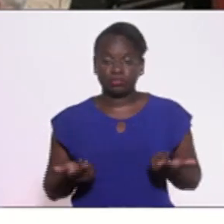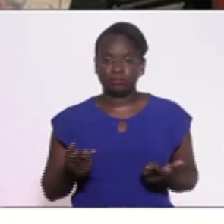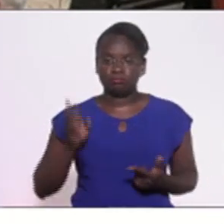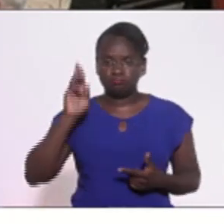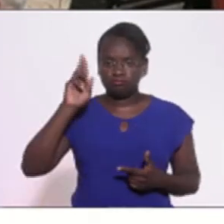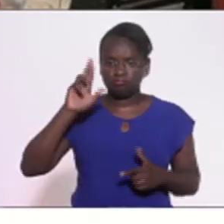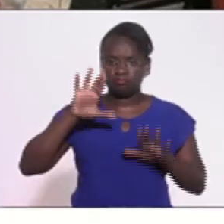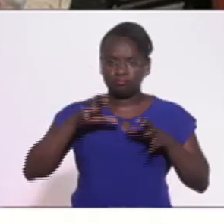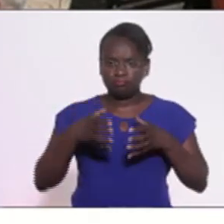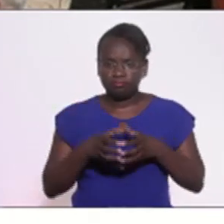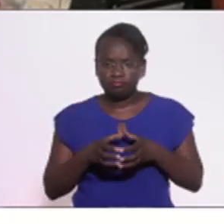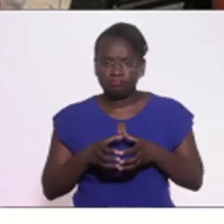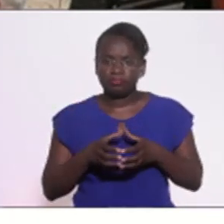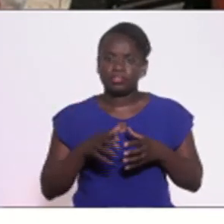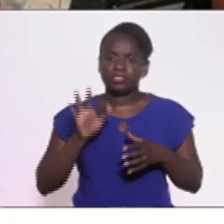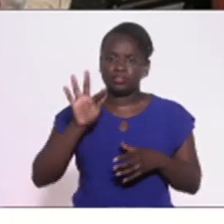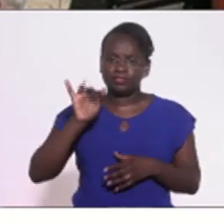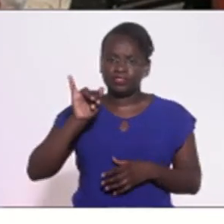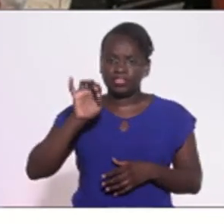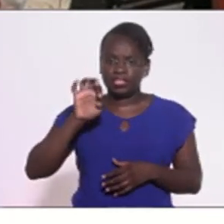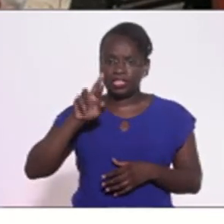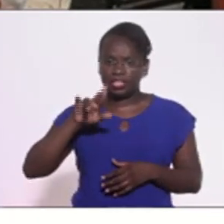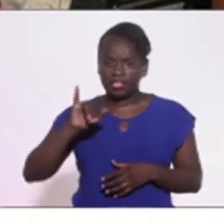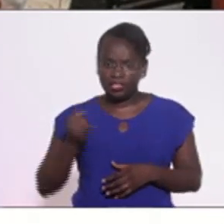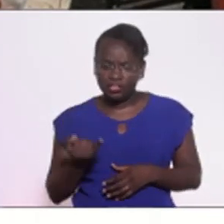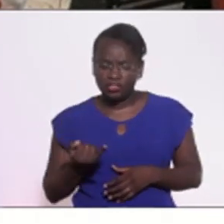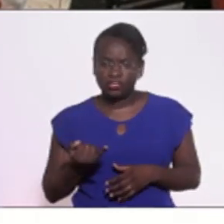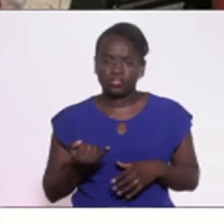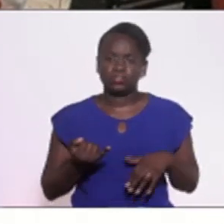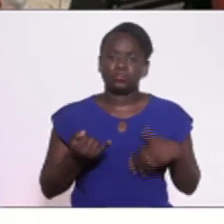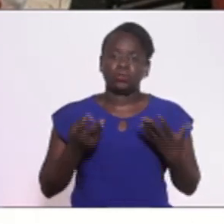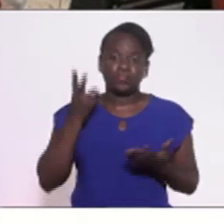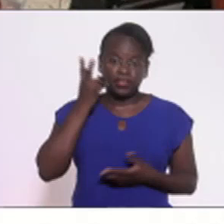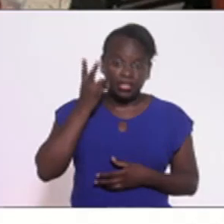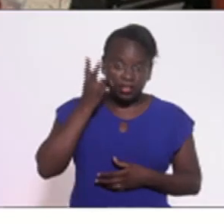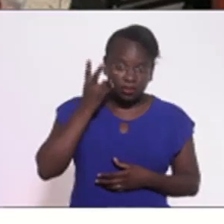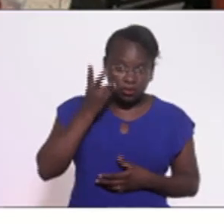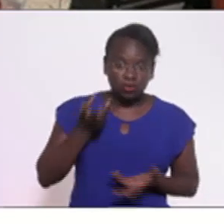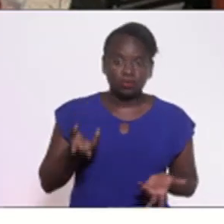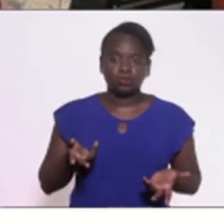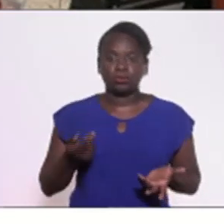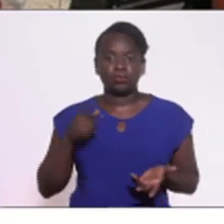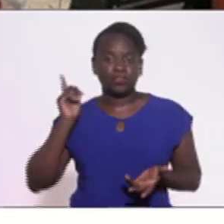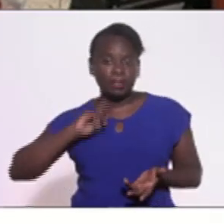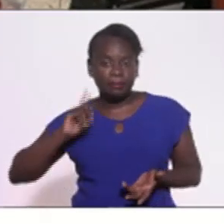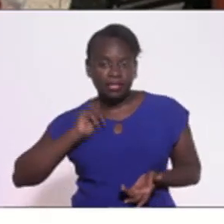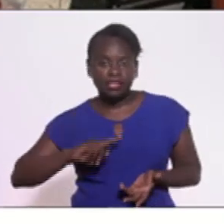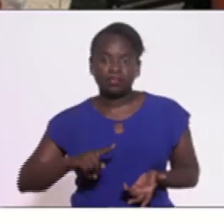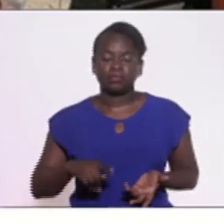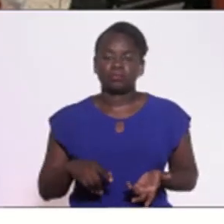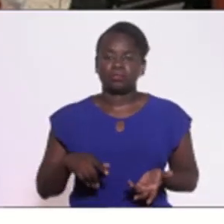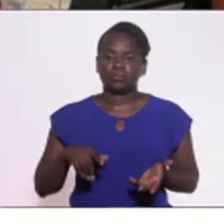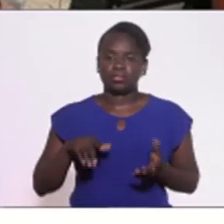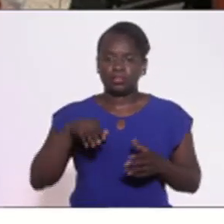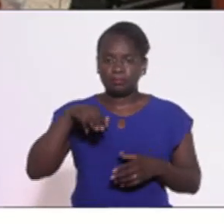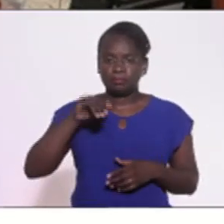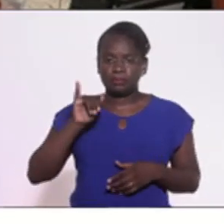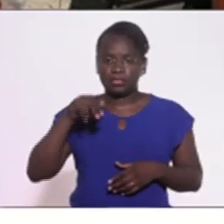líder comunitário, seja na Fierge, seja como vereador, seja no Flamengo, na